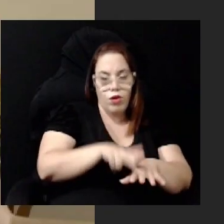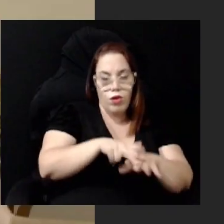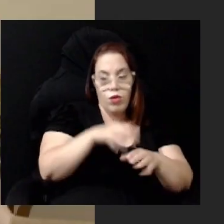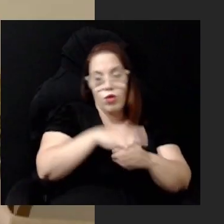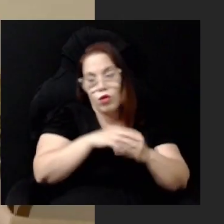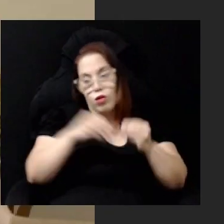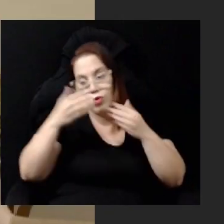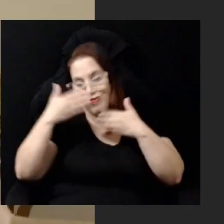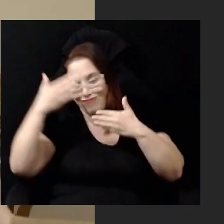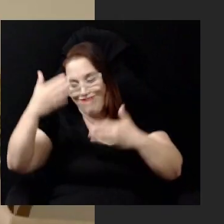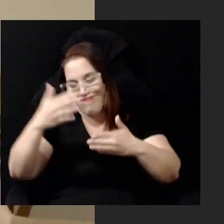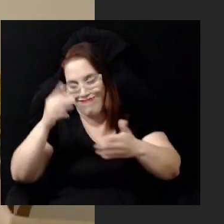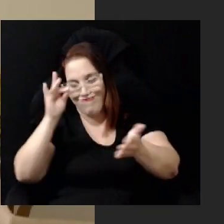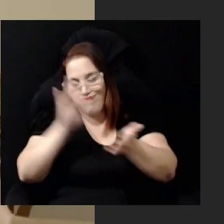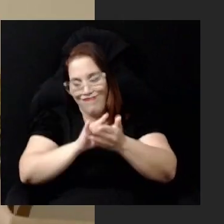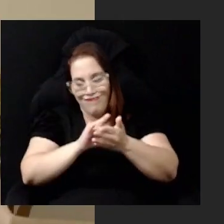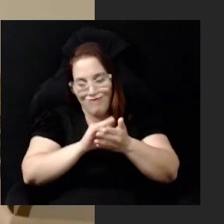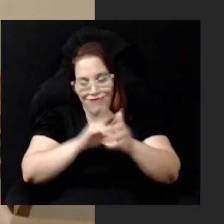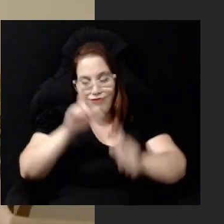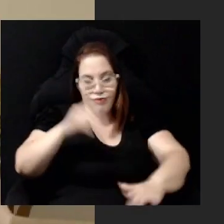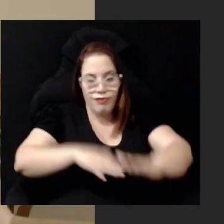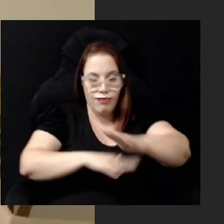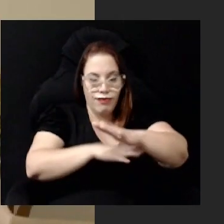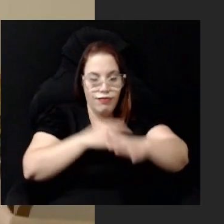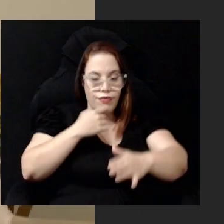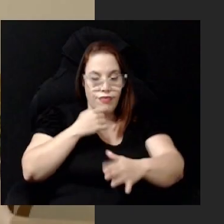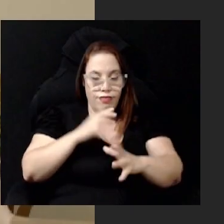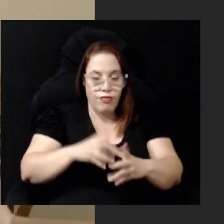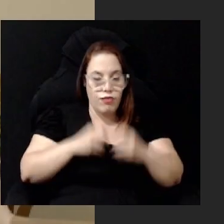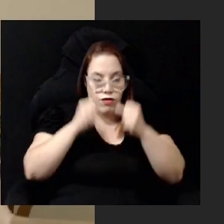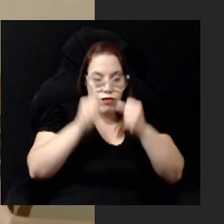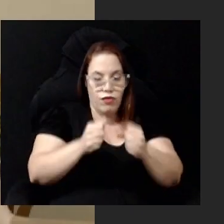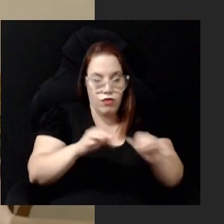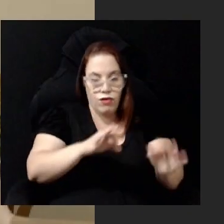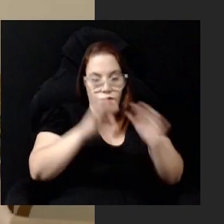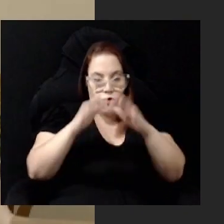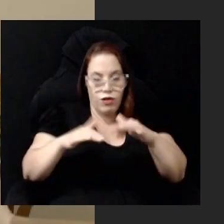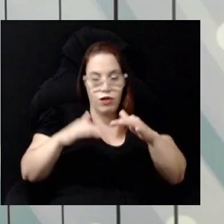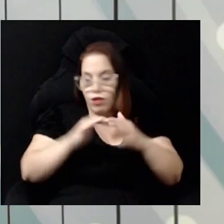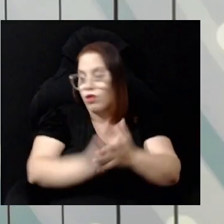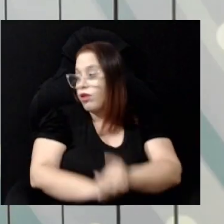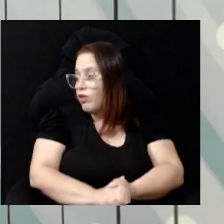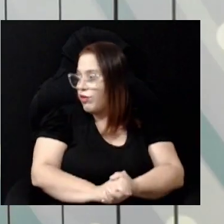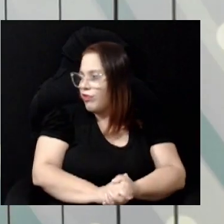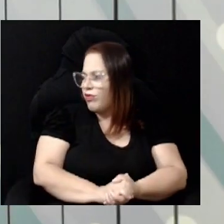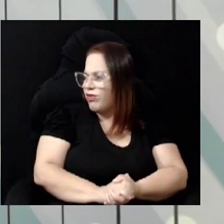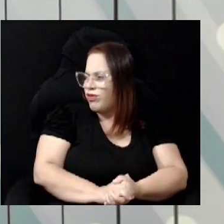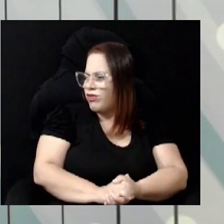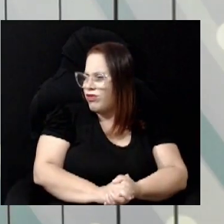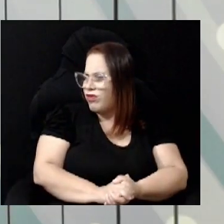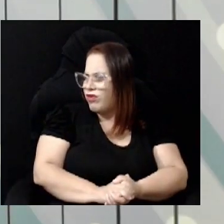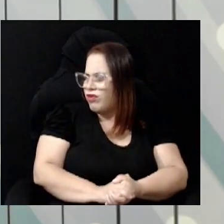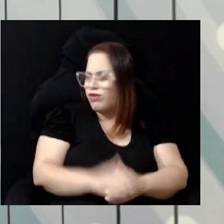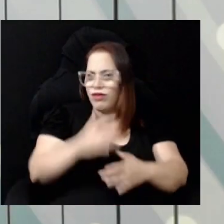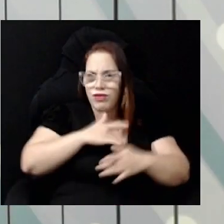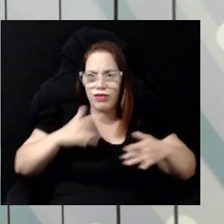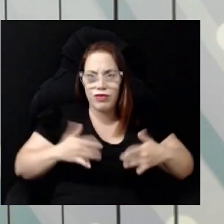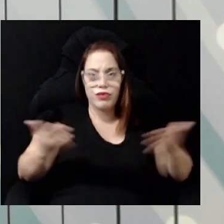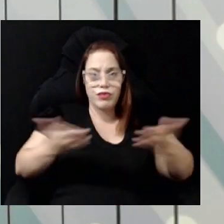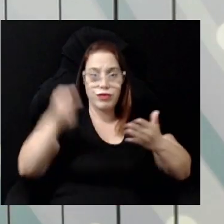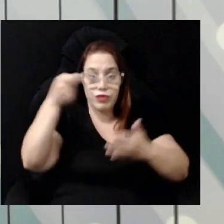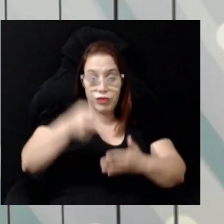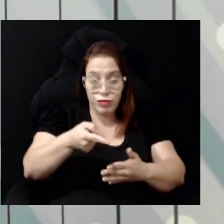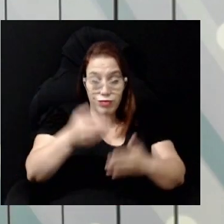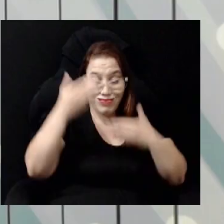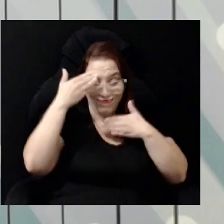eu agradeço a você, a TV Câmara e aos telespectadores pelo espaço. O Saúde é Vida fica por